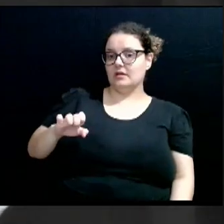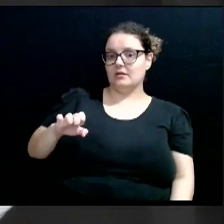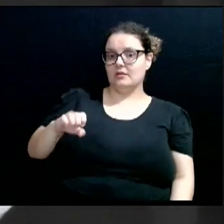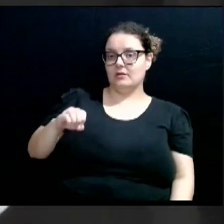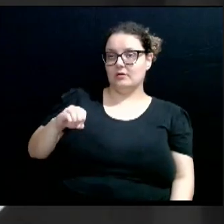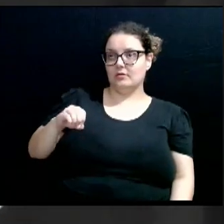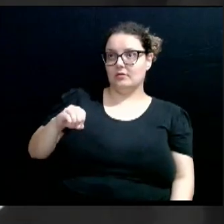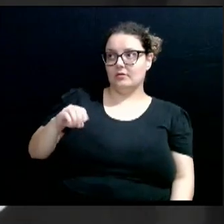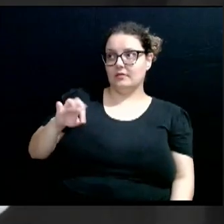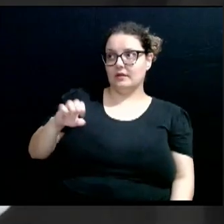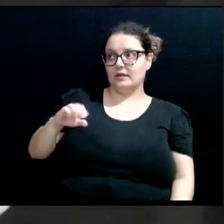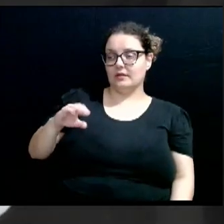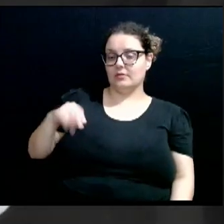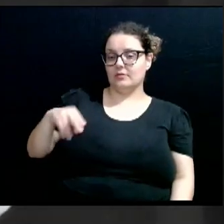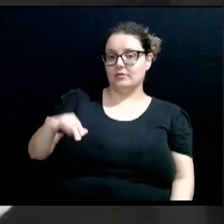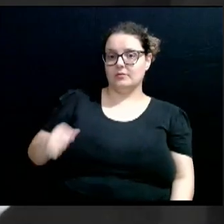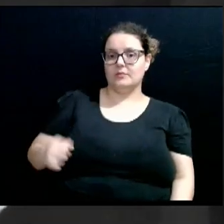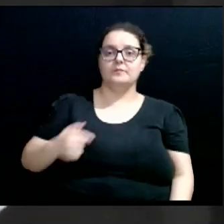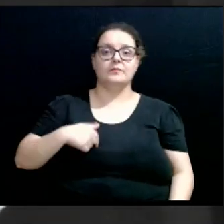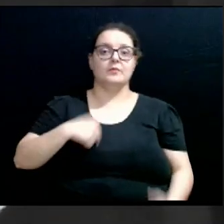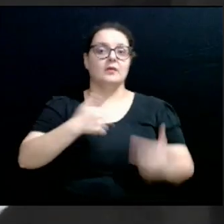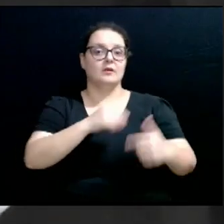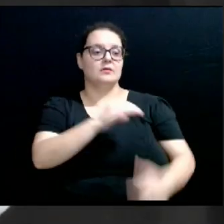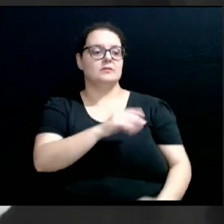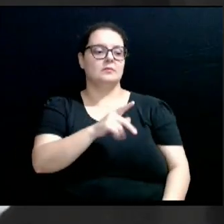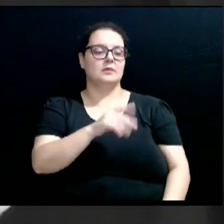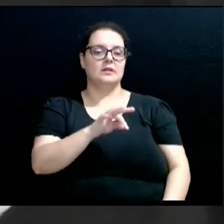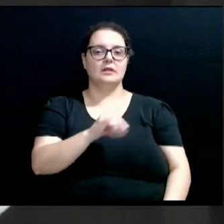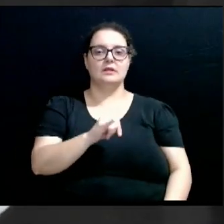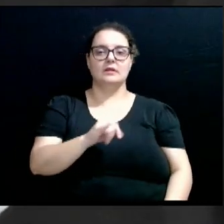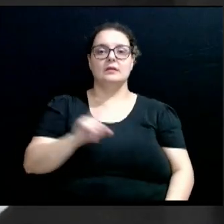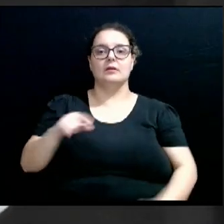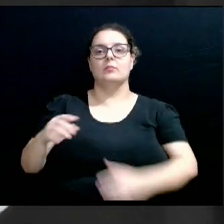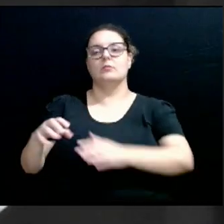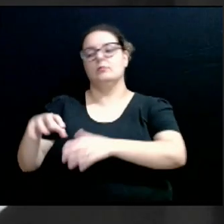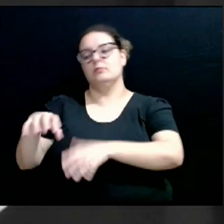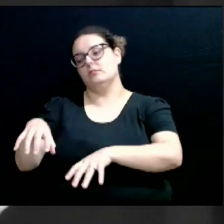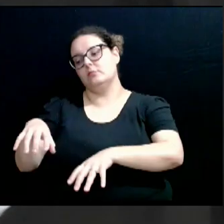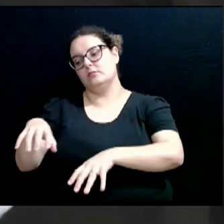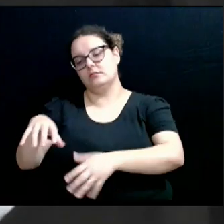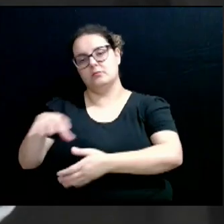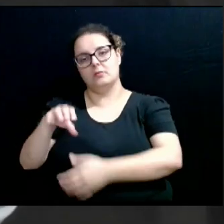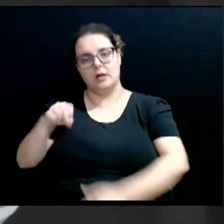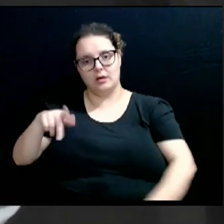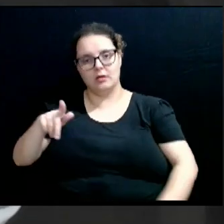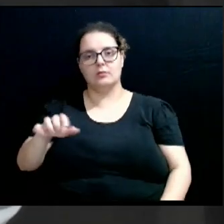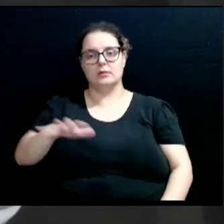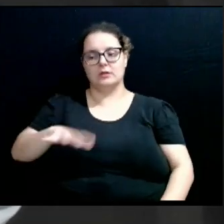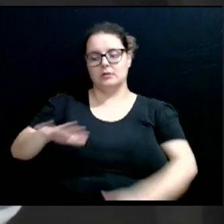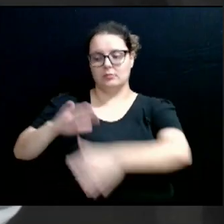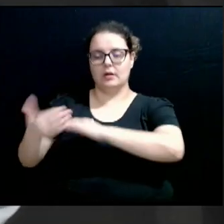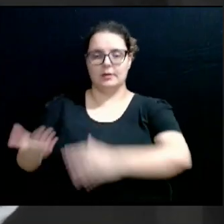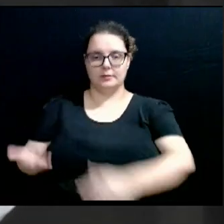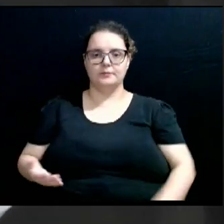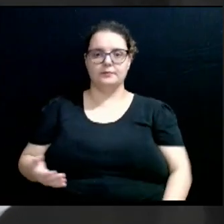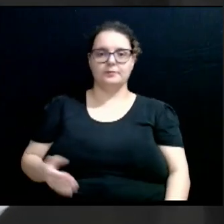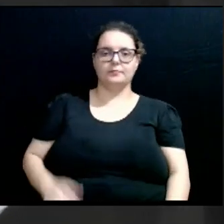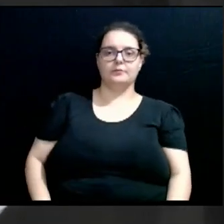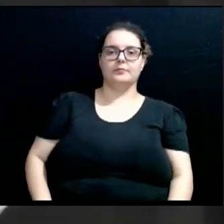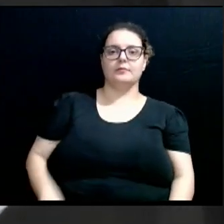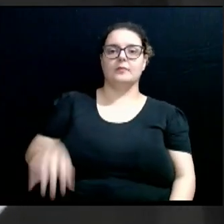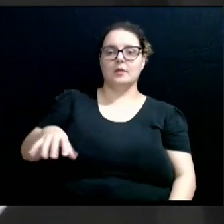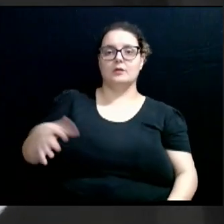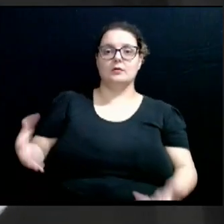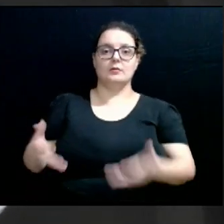trabalhar no CPTI, que é uma ONG na região de Nova Aparecida, que é o Centro Promocional Tileide. E eu